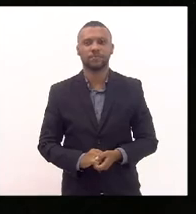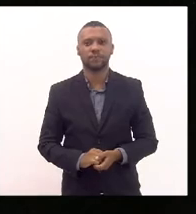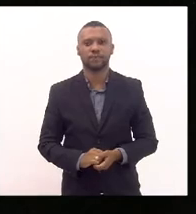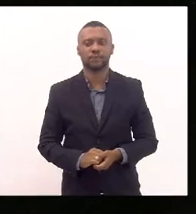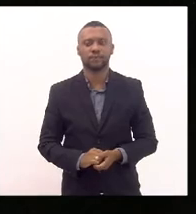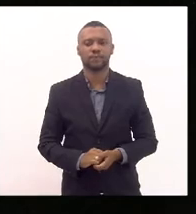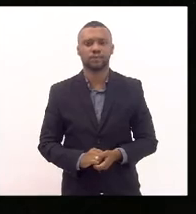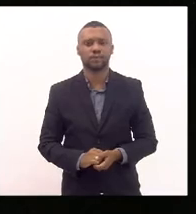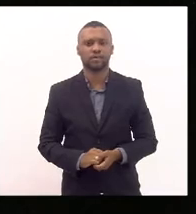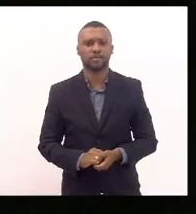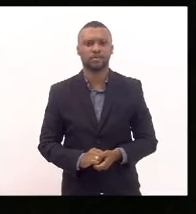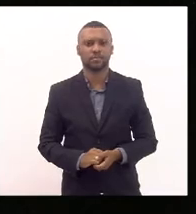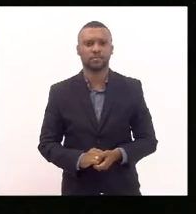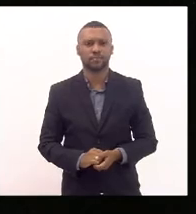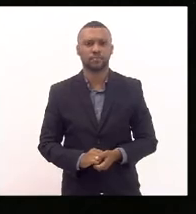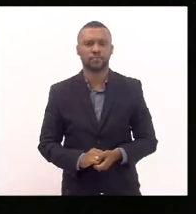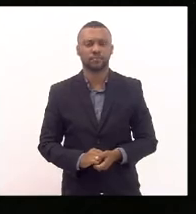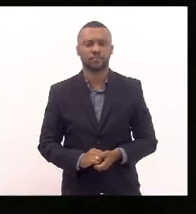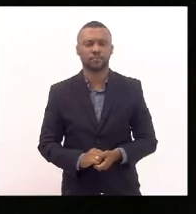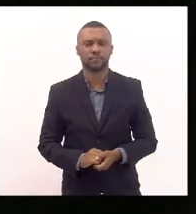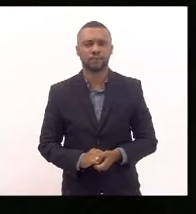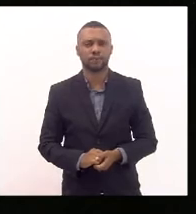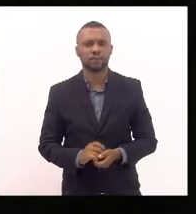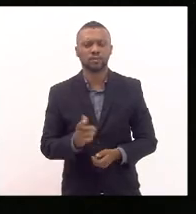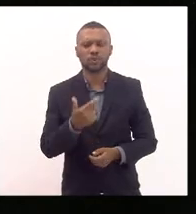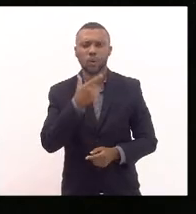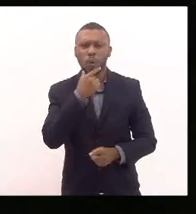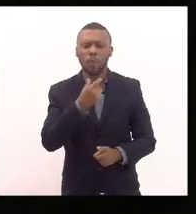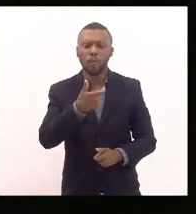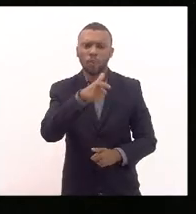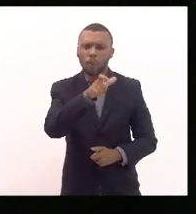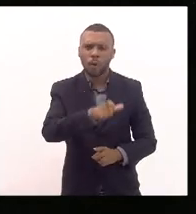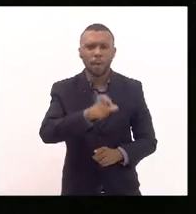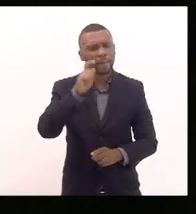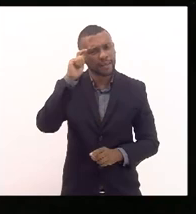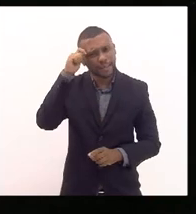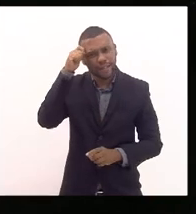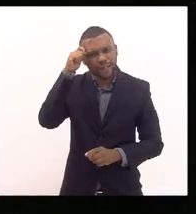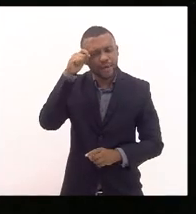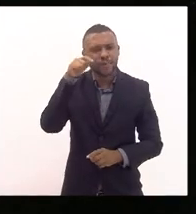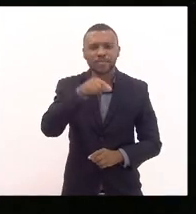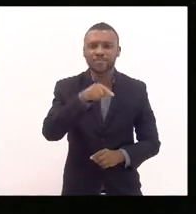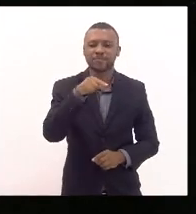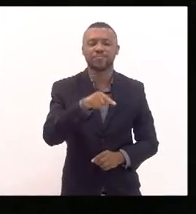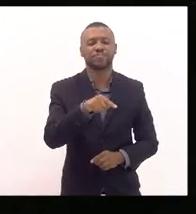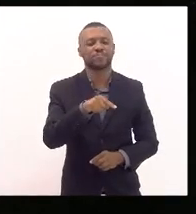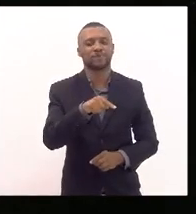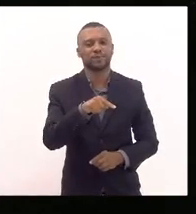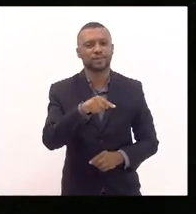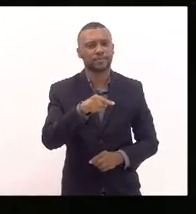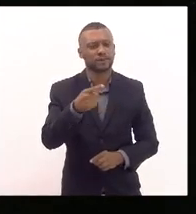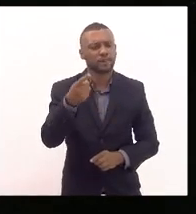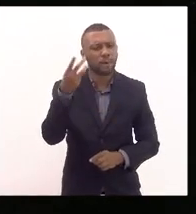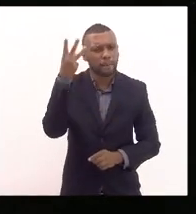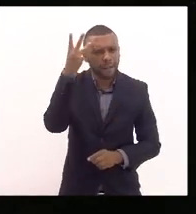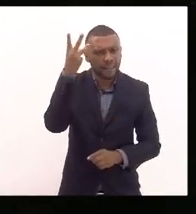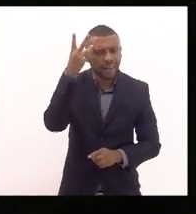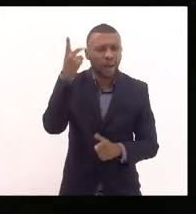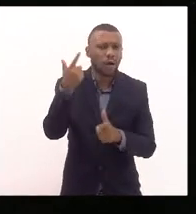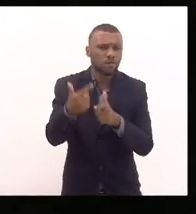um dia um homem negro com problemas